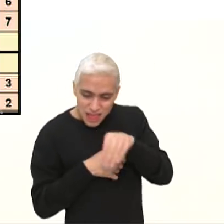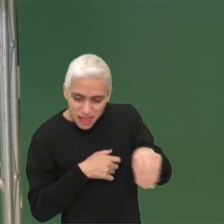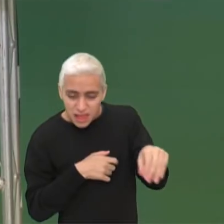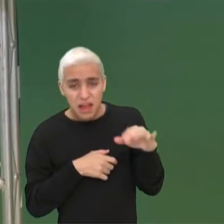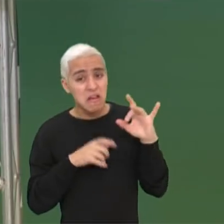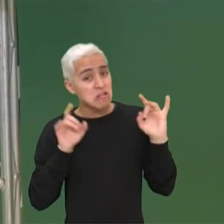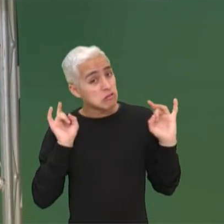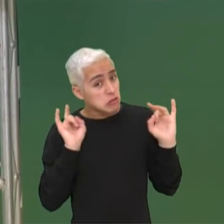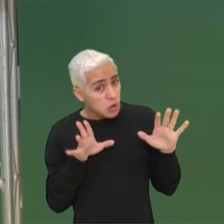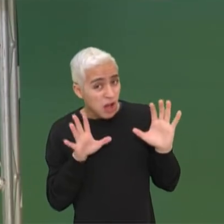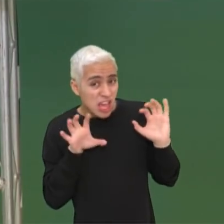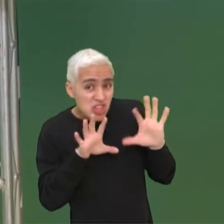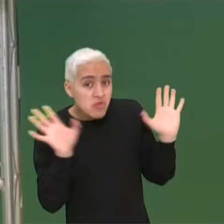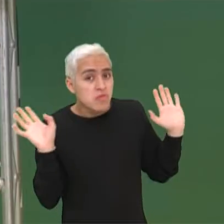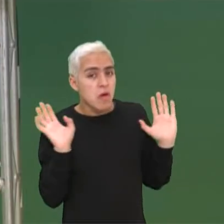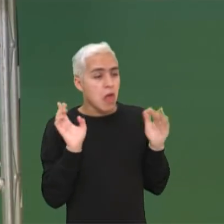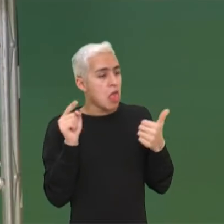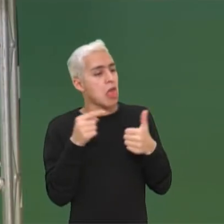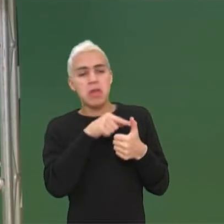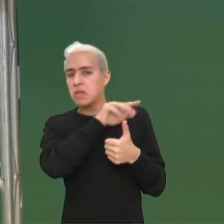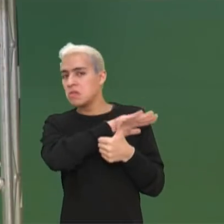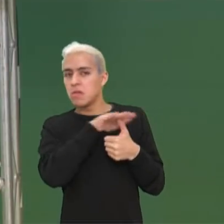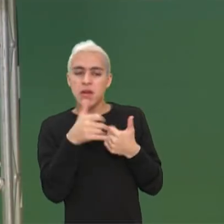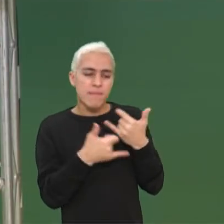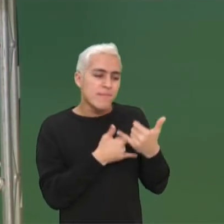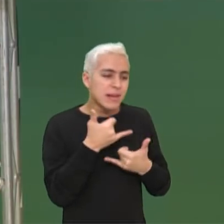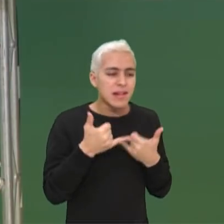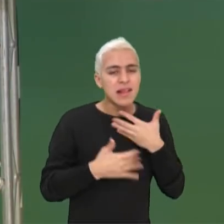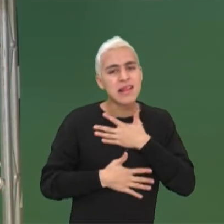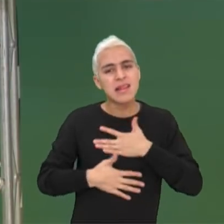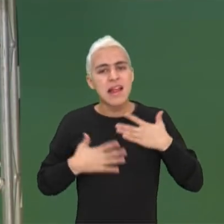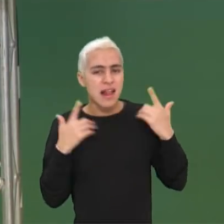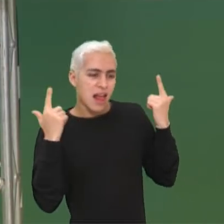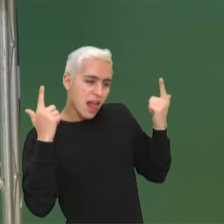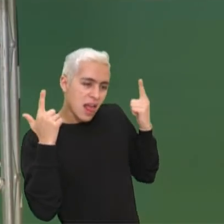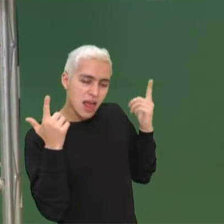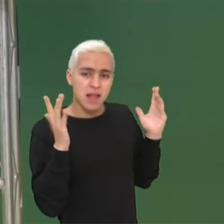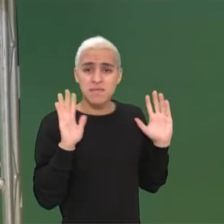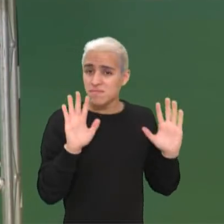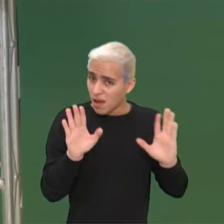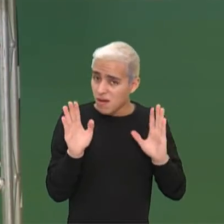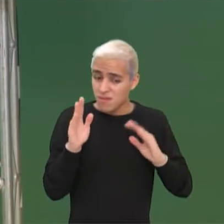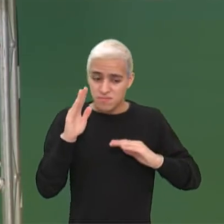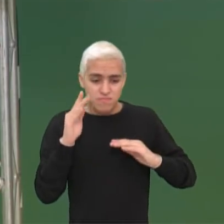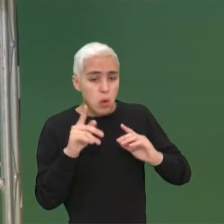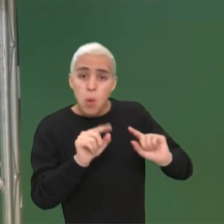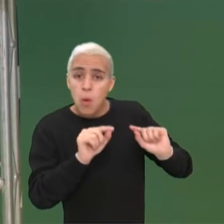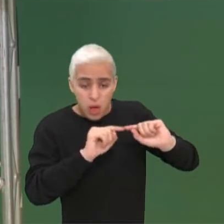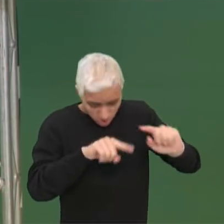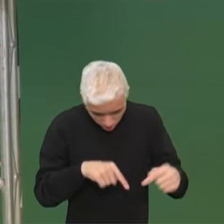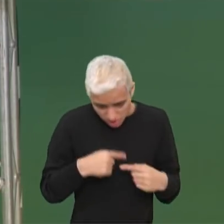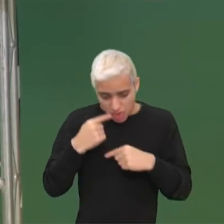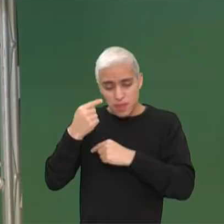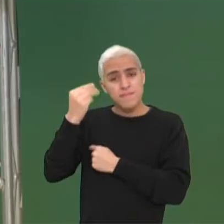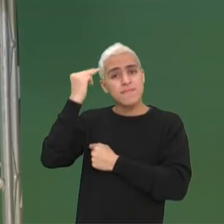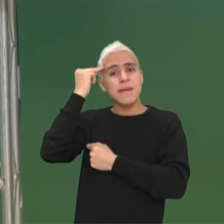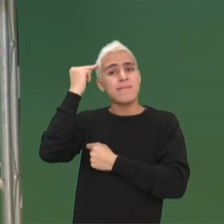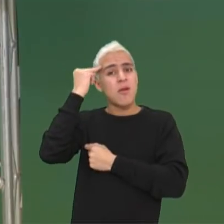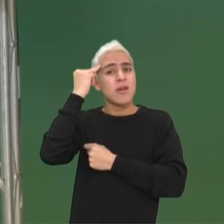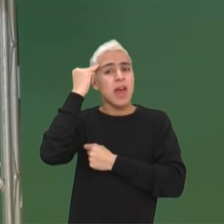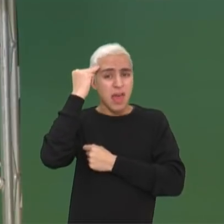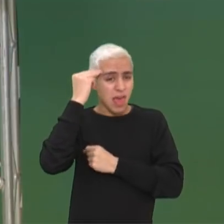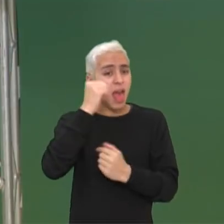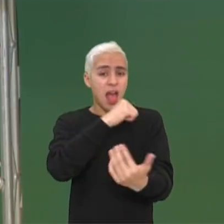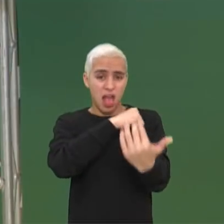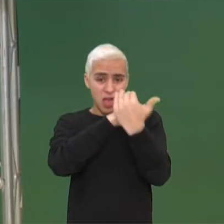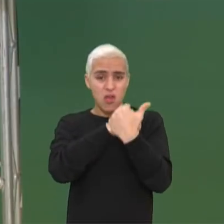não é só essa alternativa, assim, brincadeira, lazer, diversão, né? Mas sua prática incentiva a capacidade de memória, né?